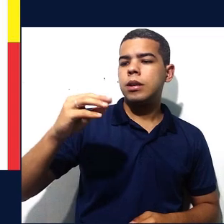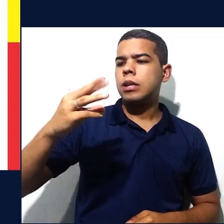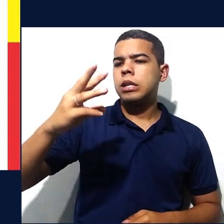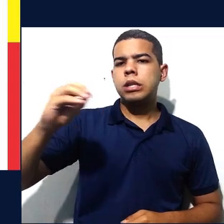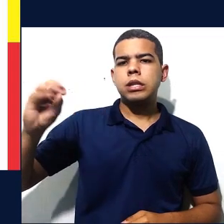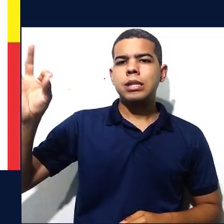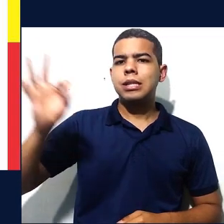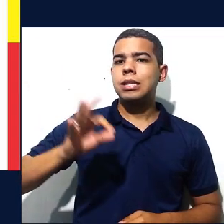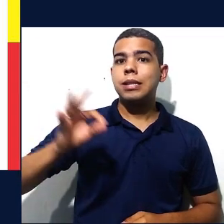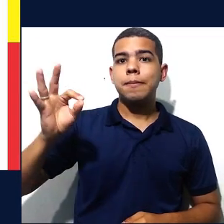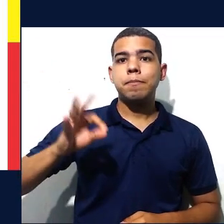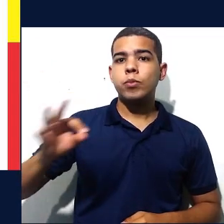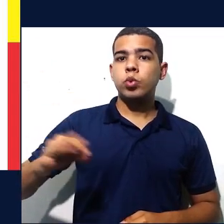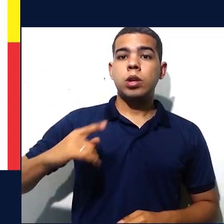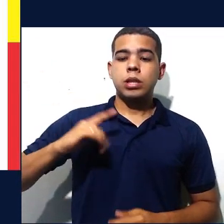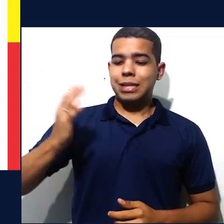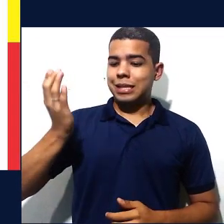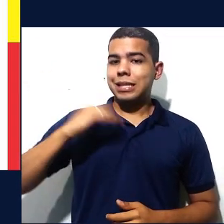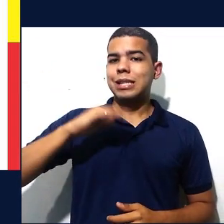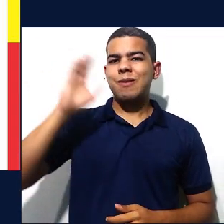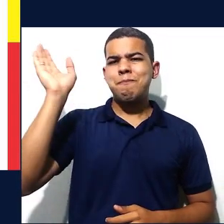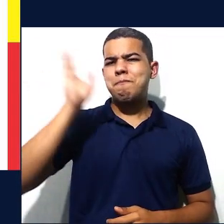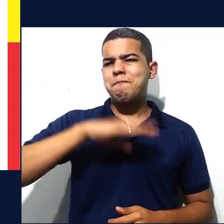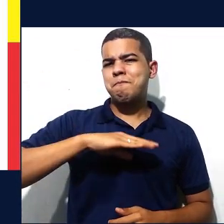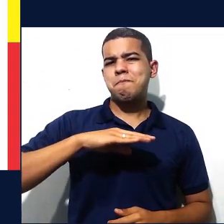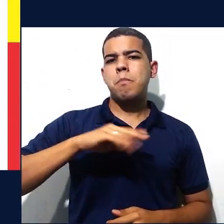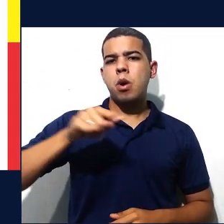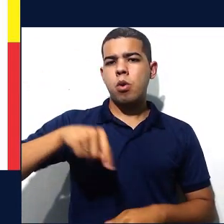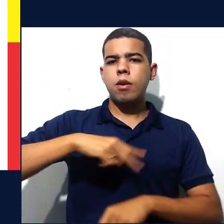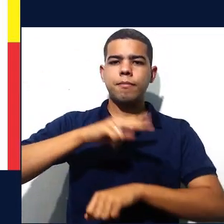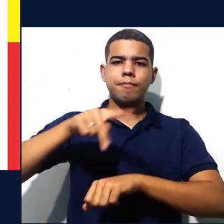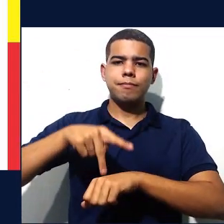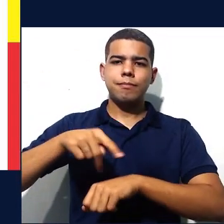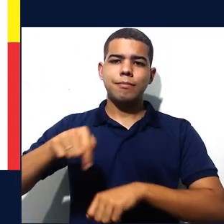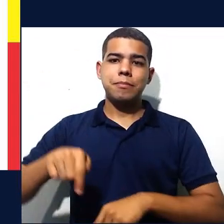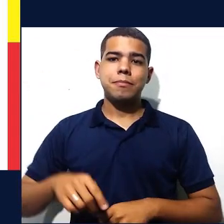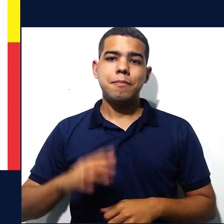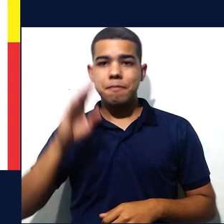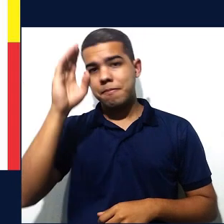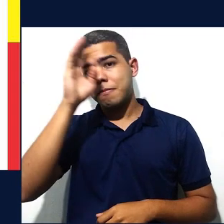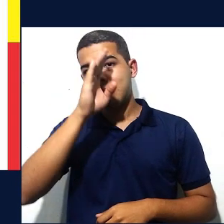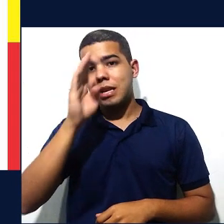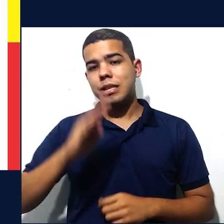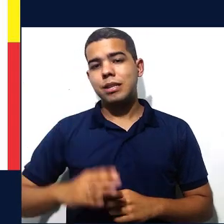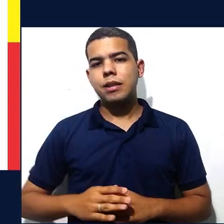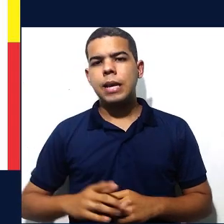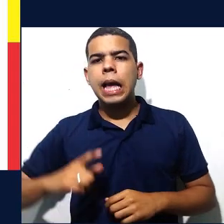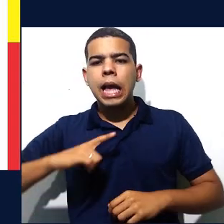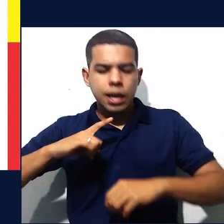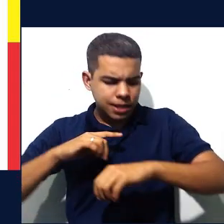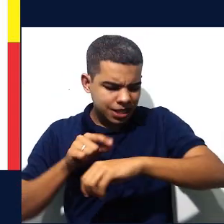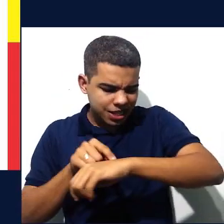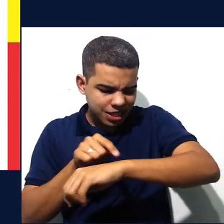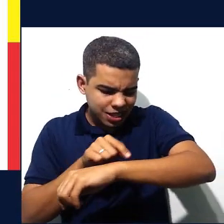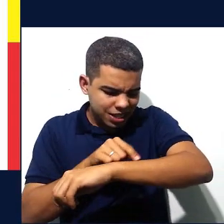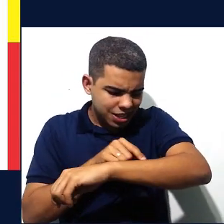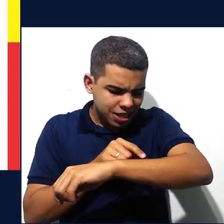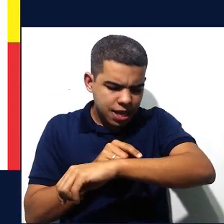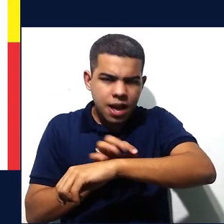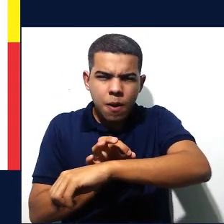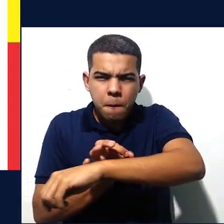tumores malignos registrados no país. Na verdade, se trata de uma mancha na pele que só